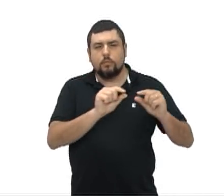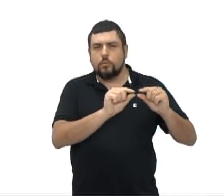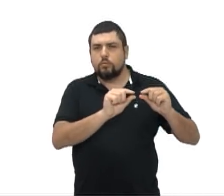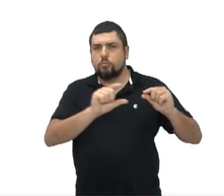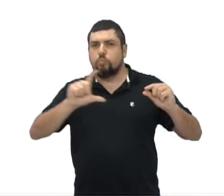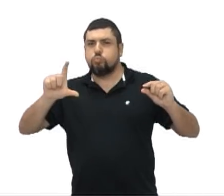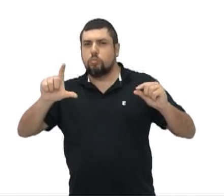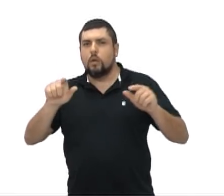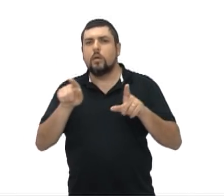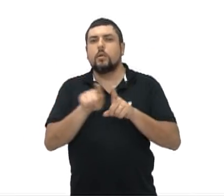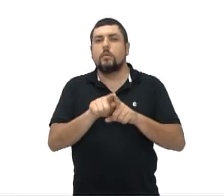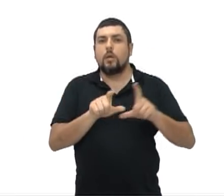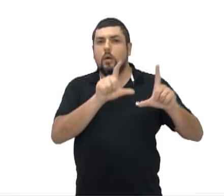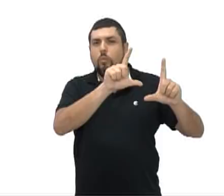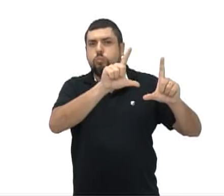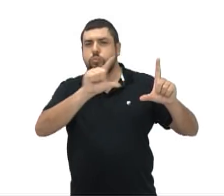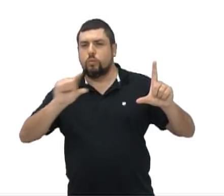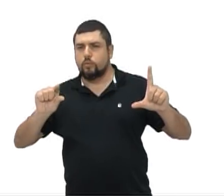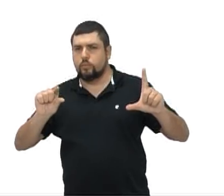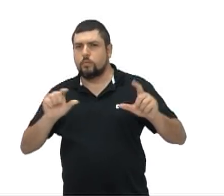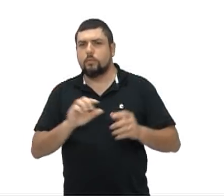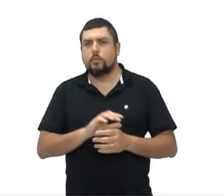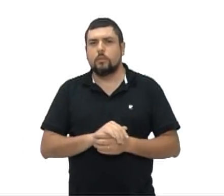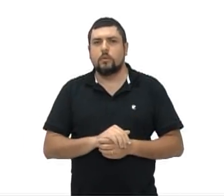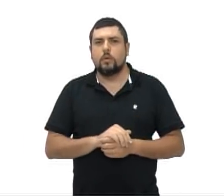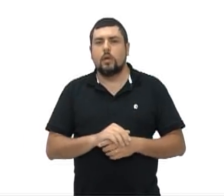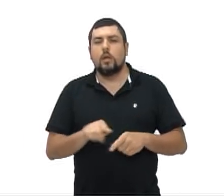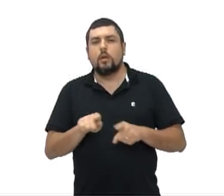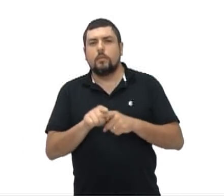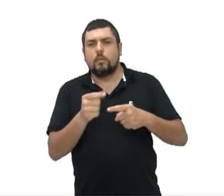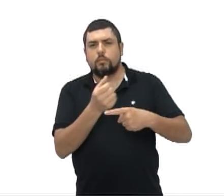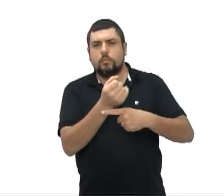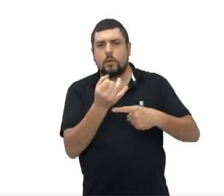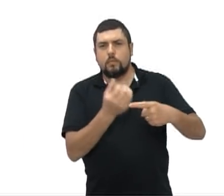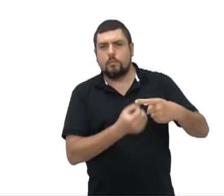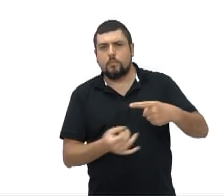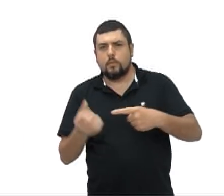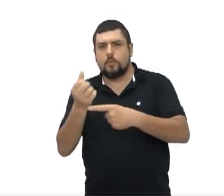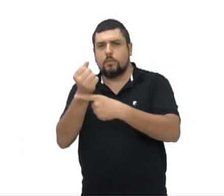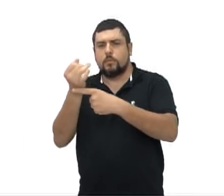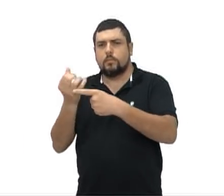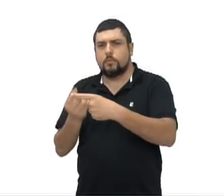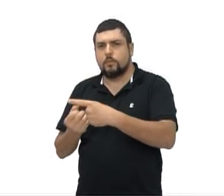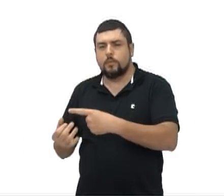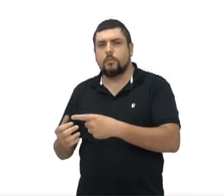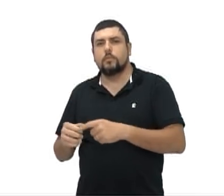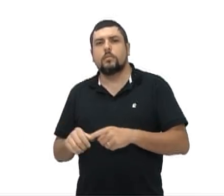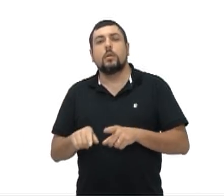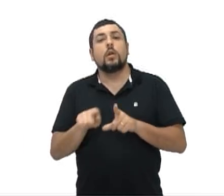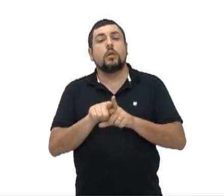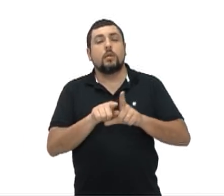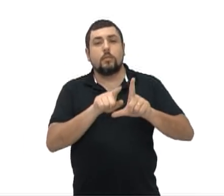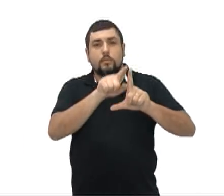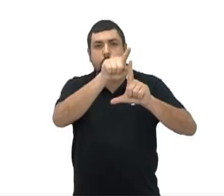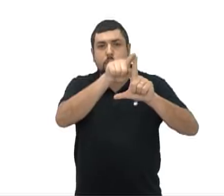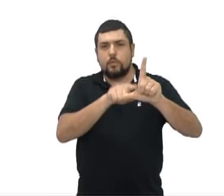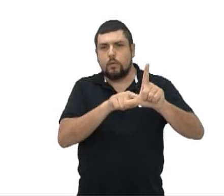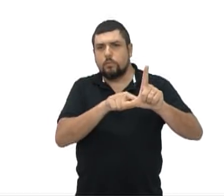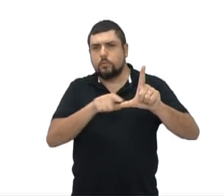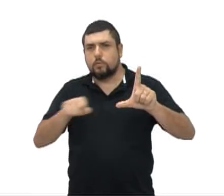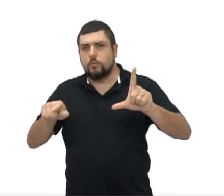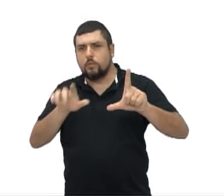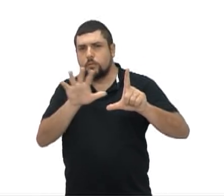redução, razão e proporção e sobre o plano cartesiano. A gente já está falando algumas aulas sobre ele,